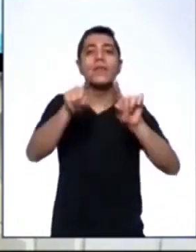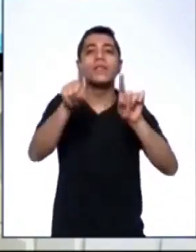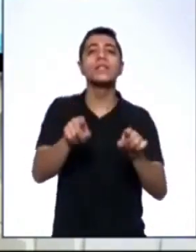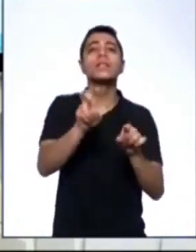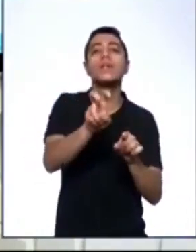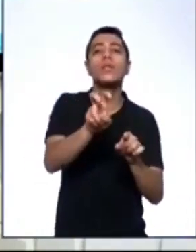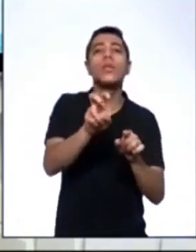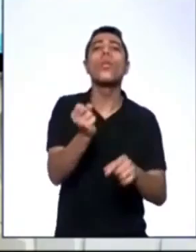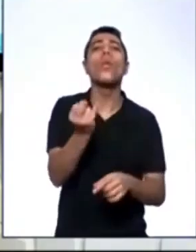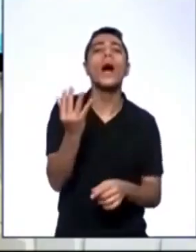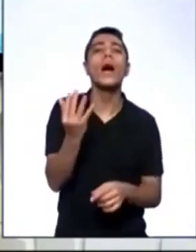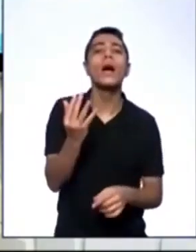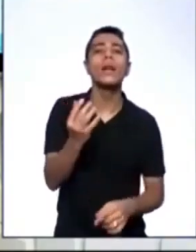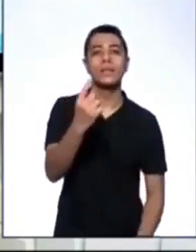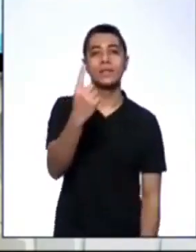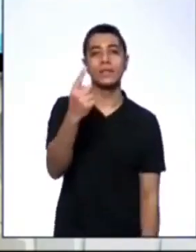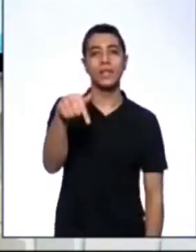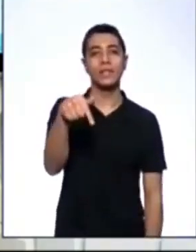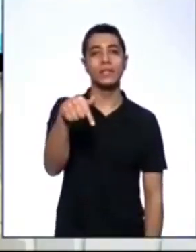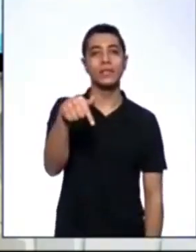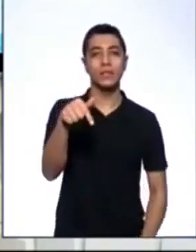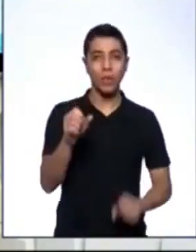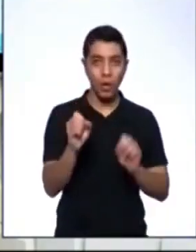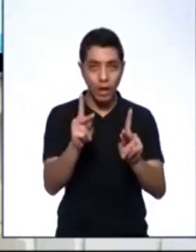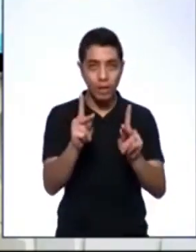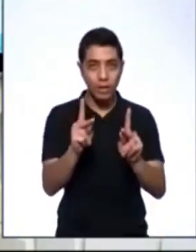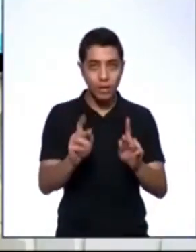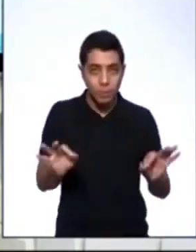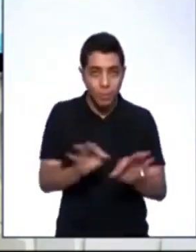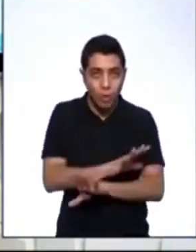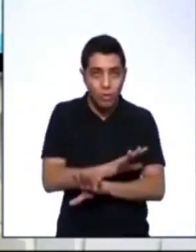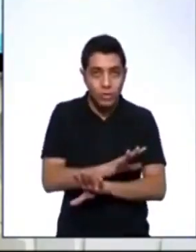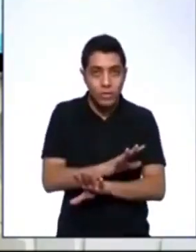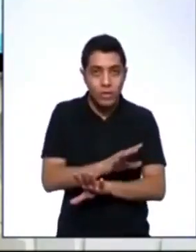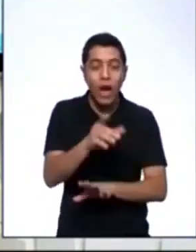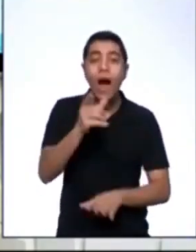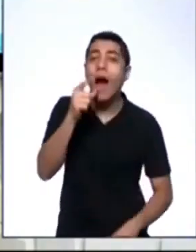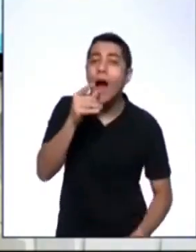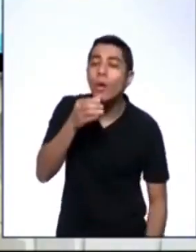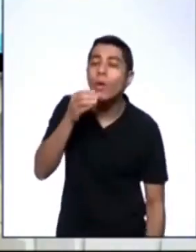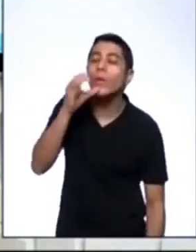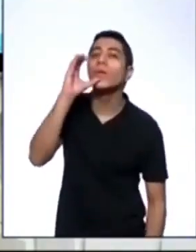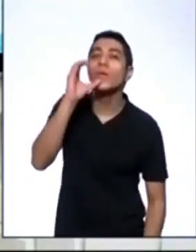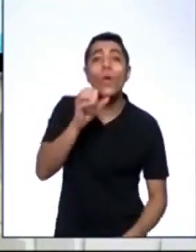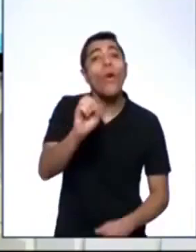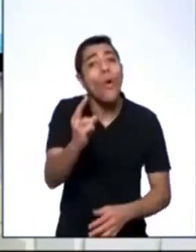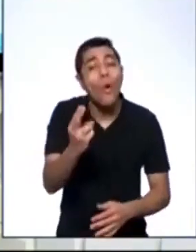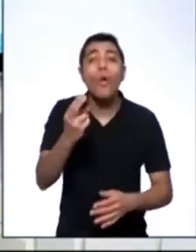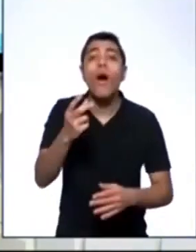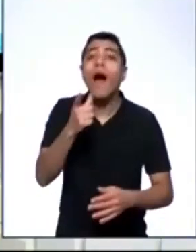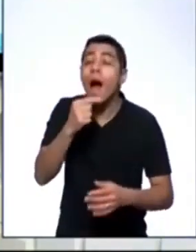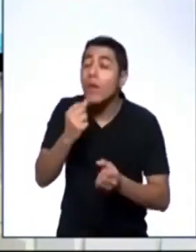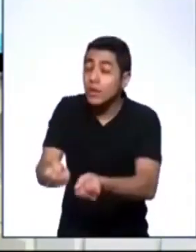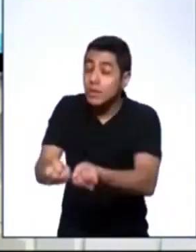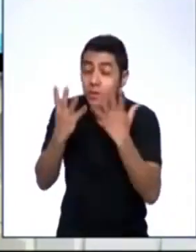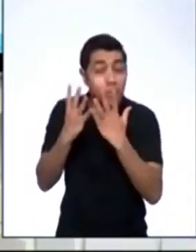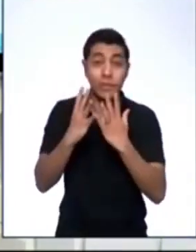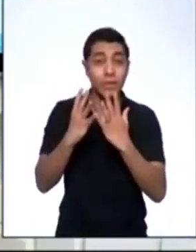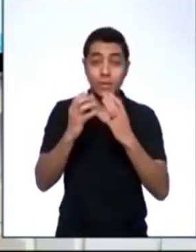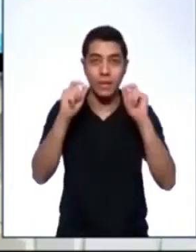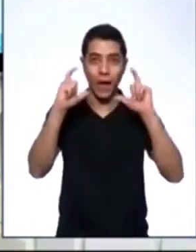toma um copo d'água né ou joga uma água na cara e agora vamos